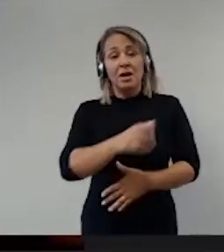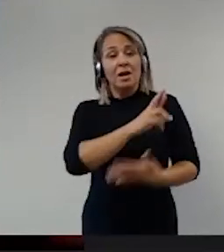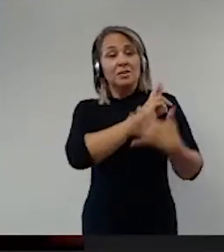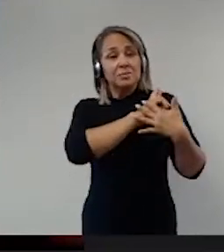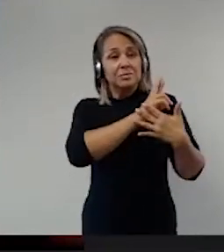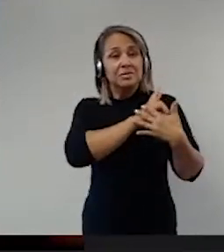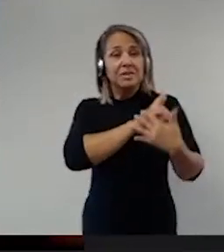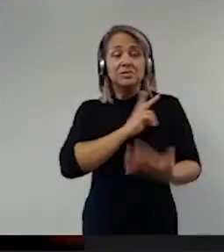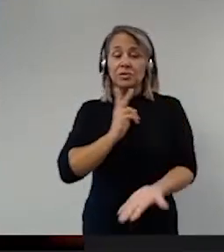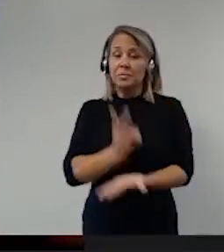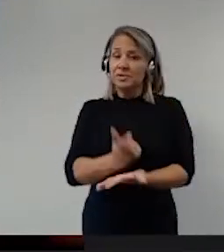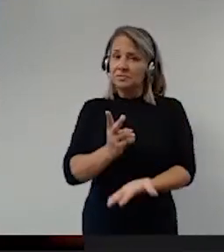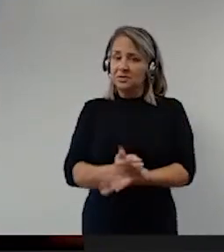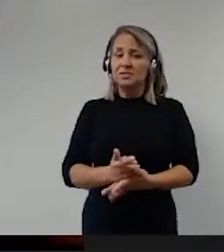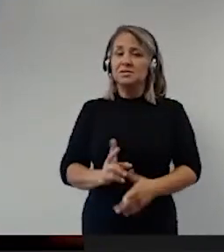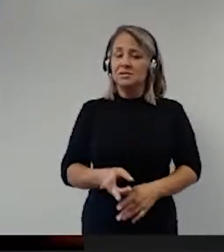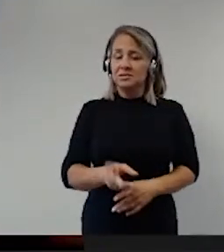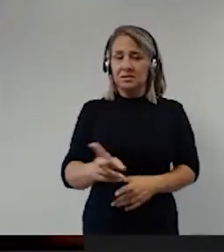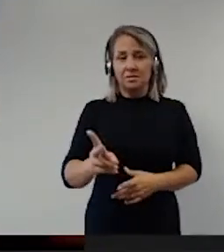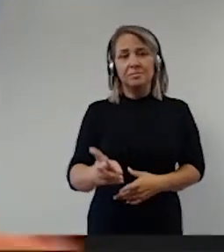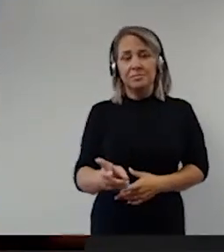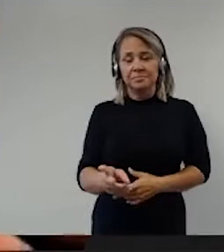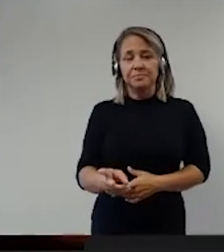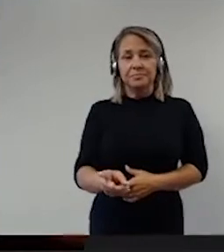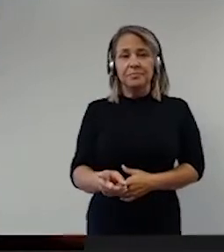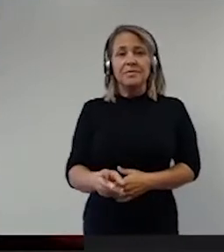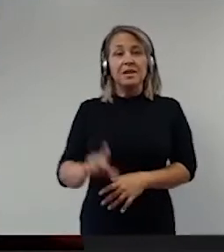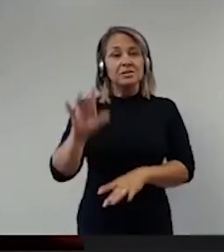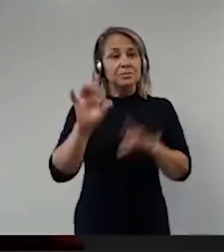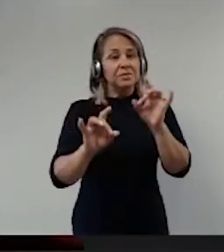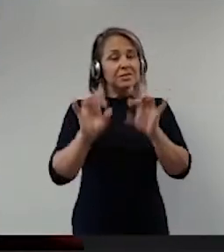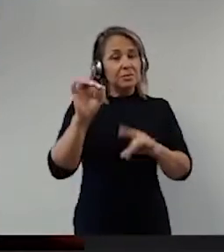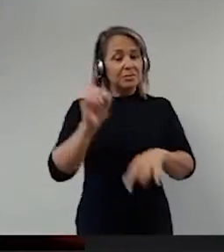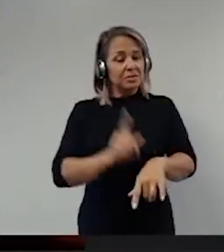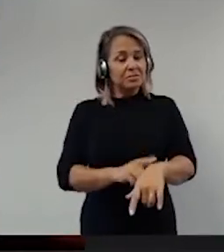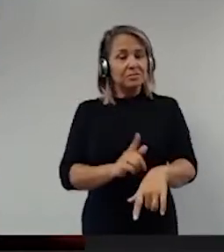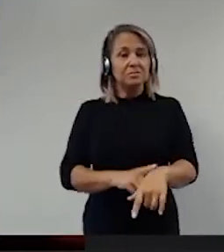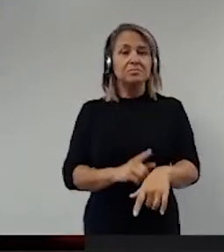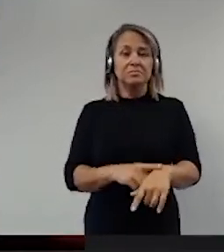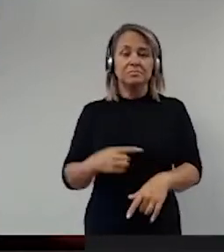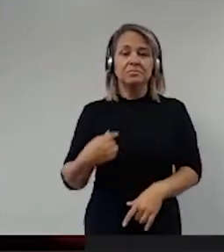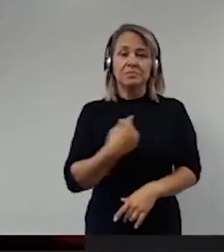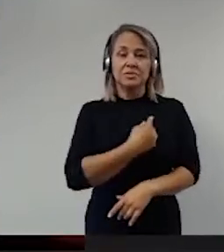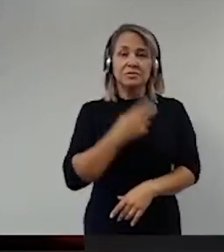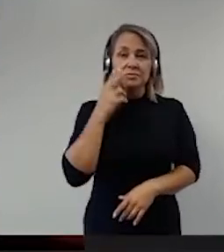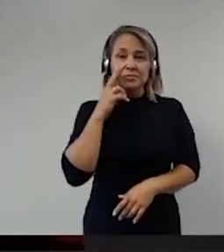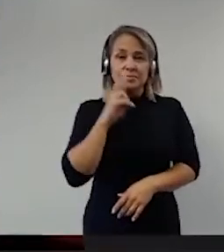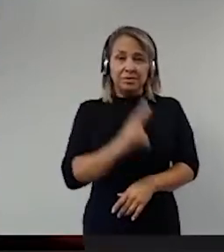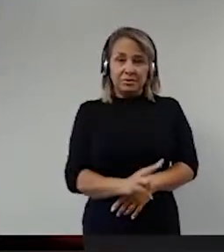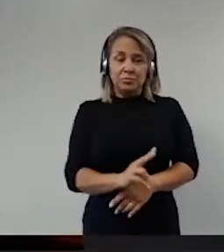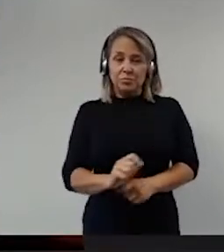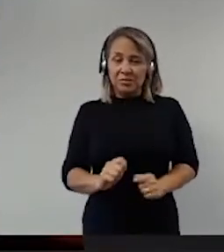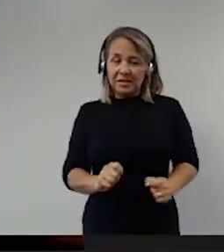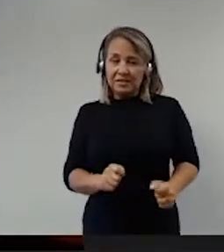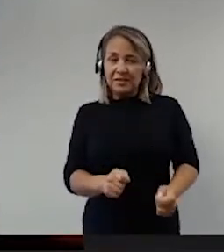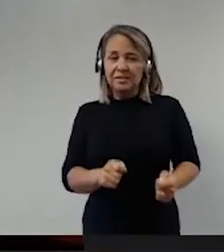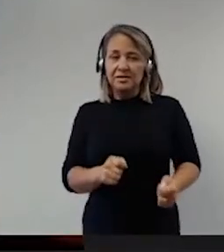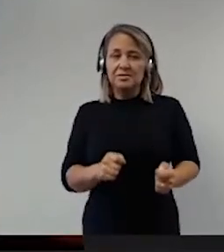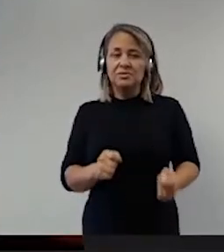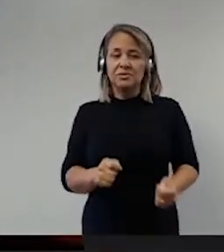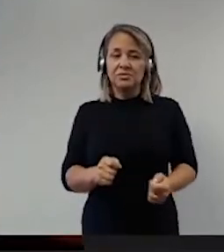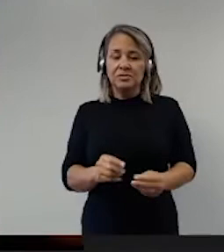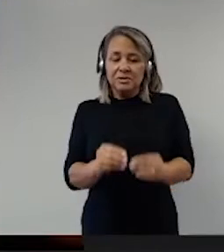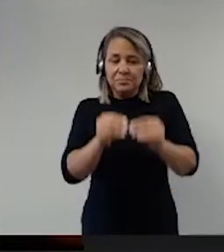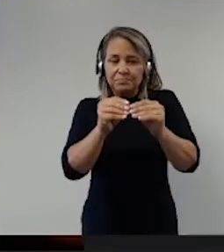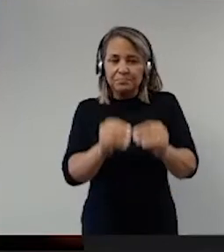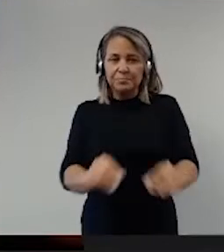papel é manter essa estabilidade, especialmente no momento em que nós estamos vendo uma tentativa de esgarçamento